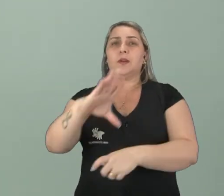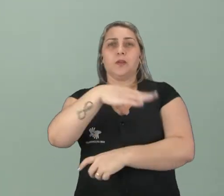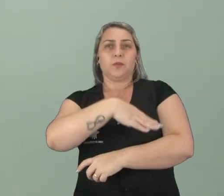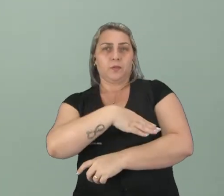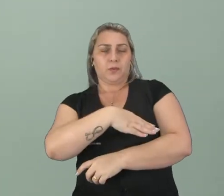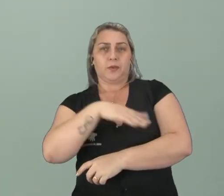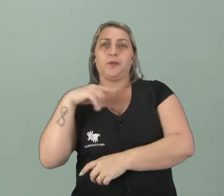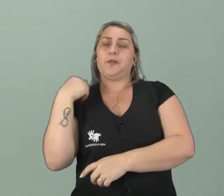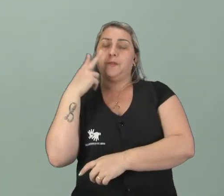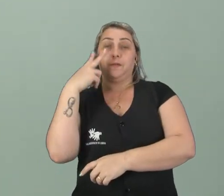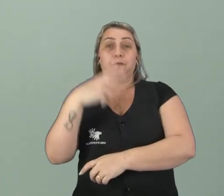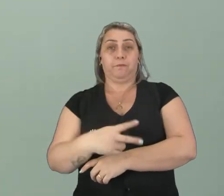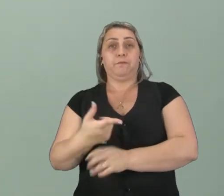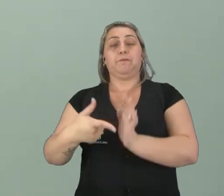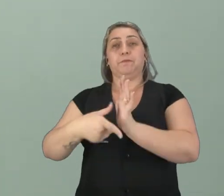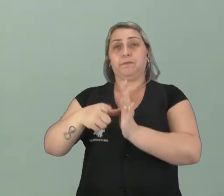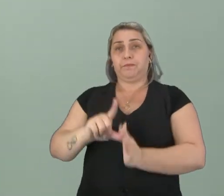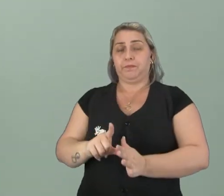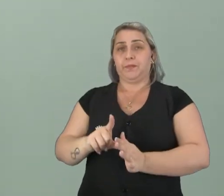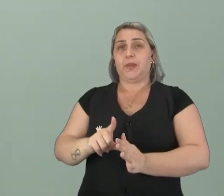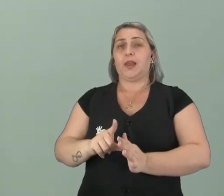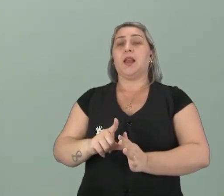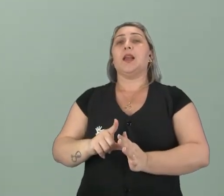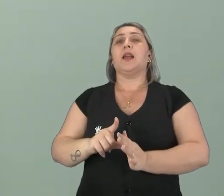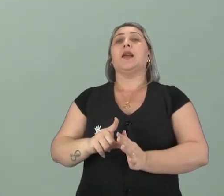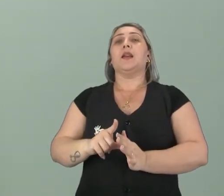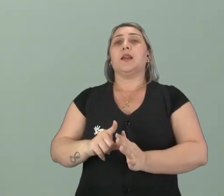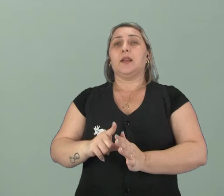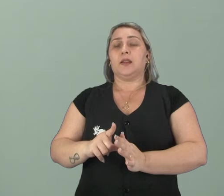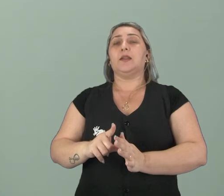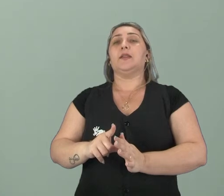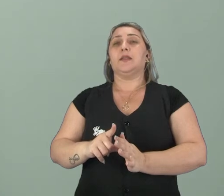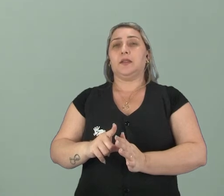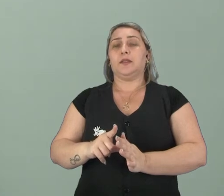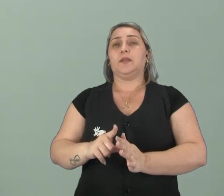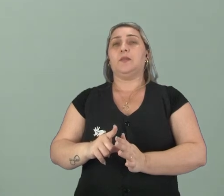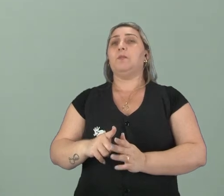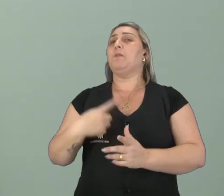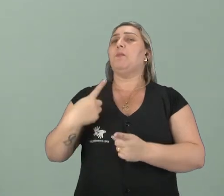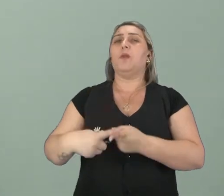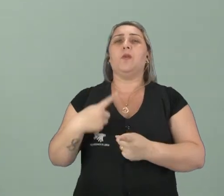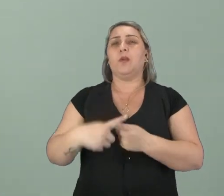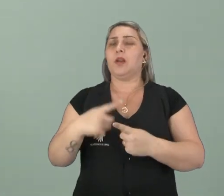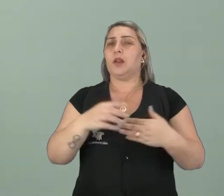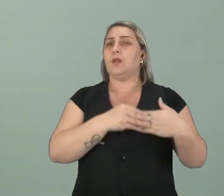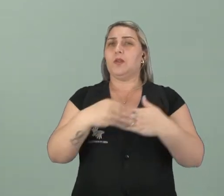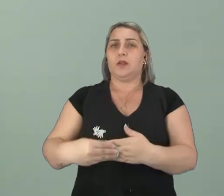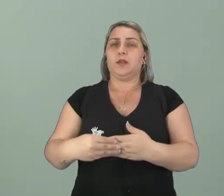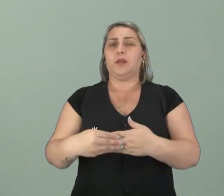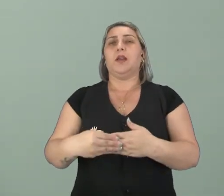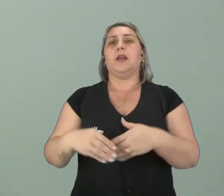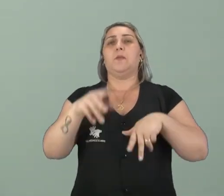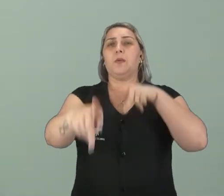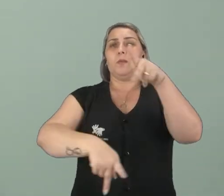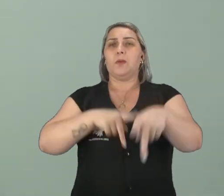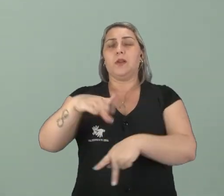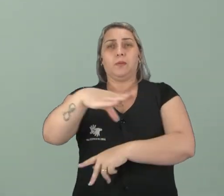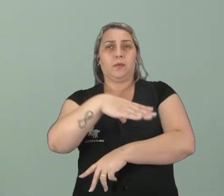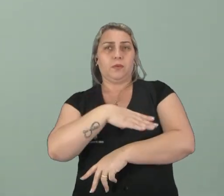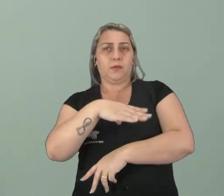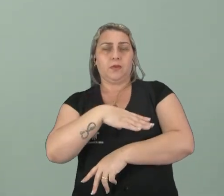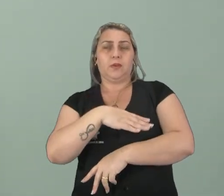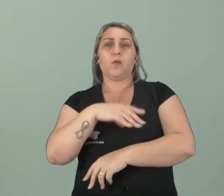urbano, que nós vimos anteriormente, as causas que trouxeram a população para o espaço urbano